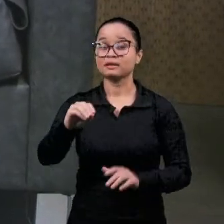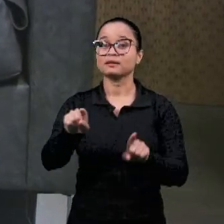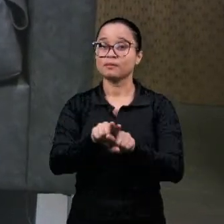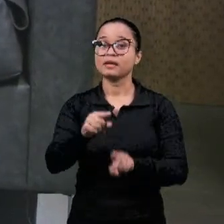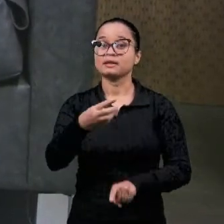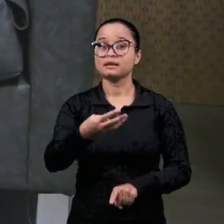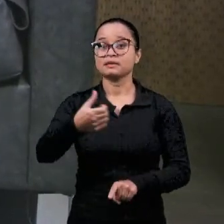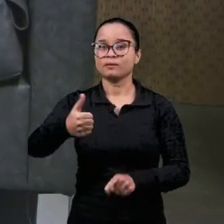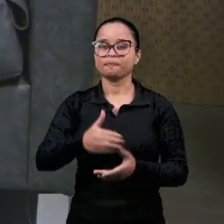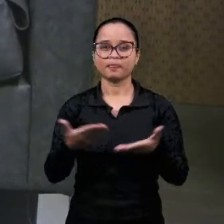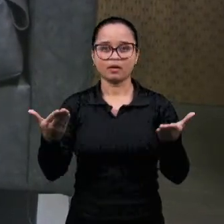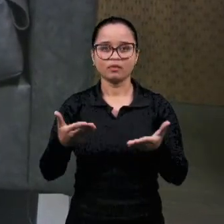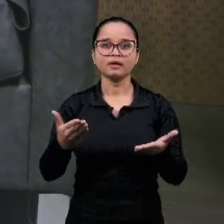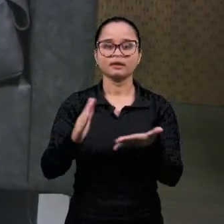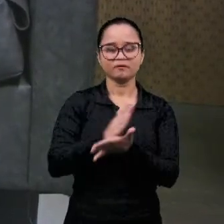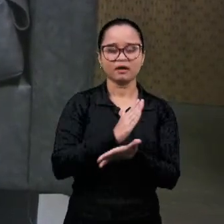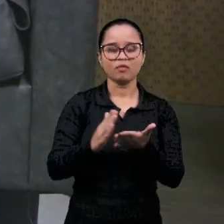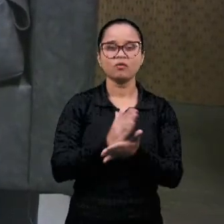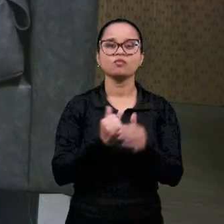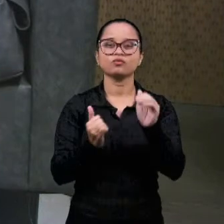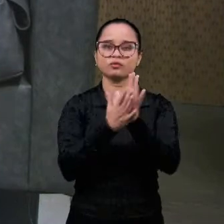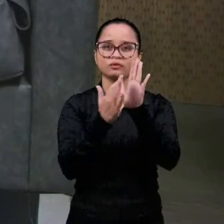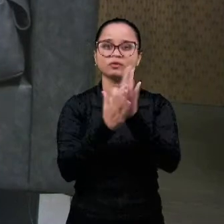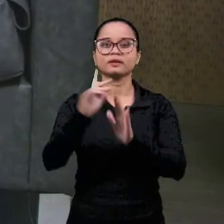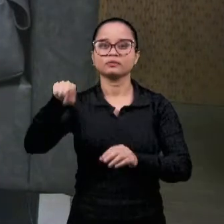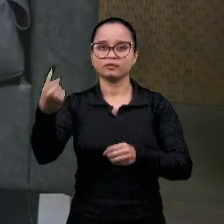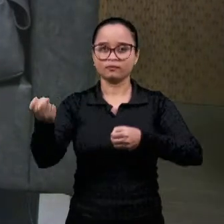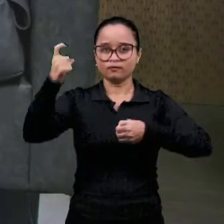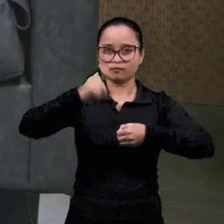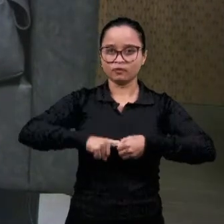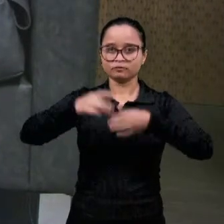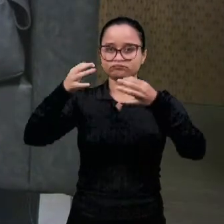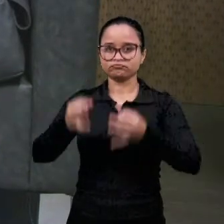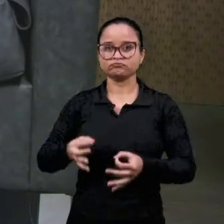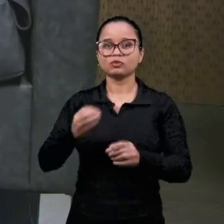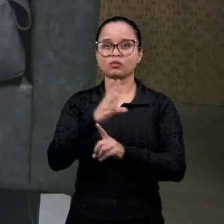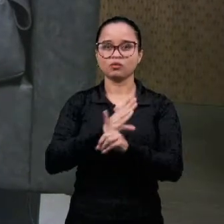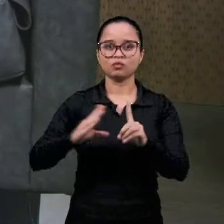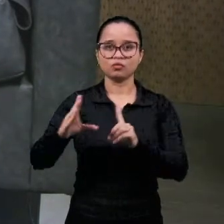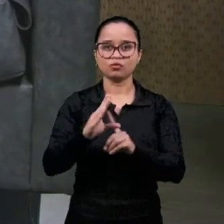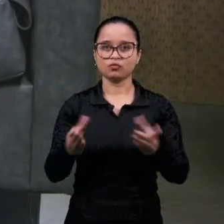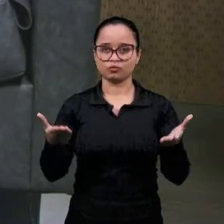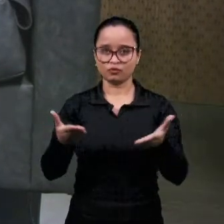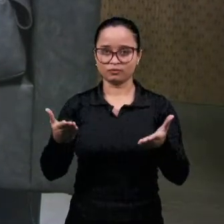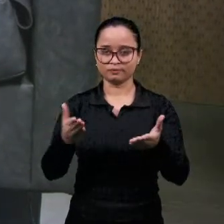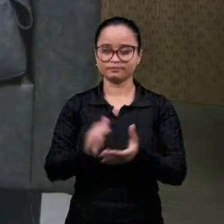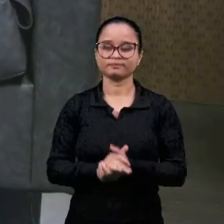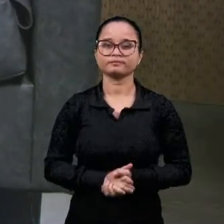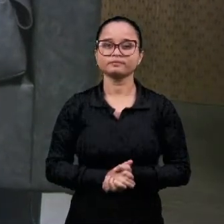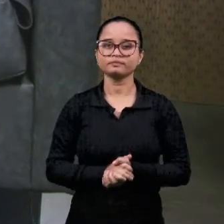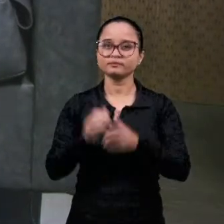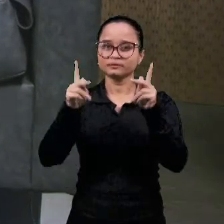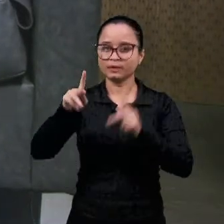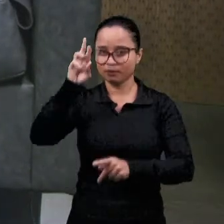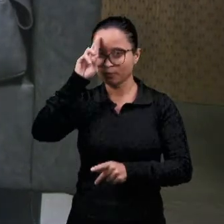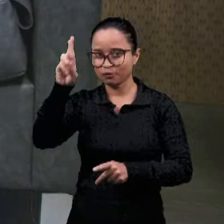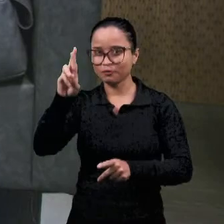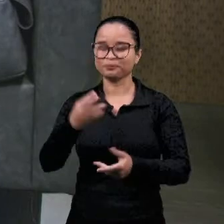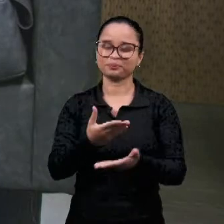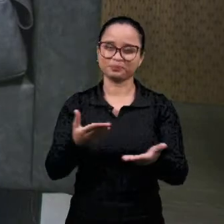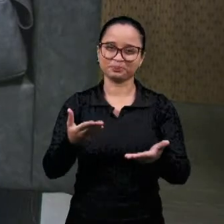agora a gente vai tocar alguns louvores, daqui a pouquinho a gente volta em definitivo com o culto dessa noite. A paz do Senhor. A paz do Senhor.